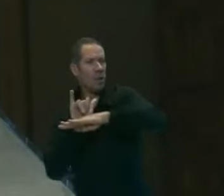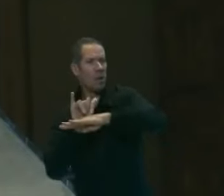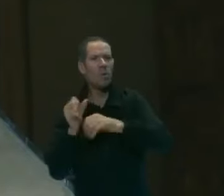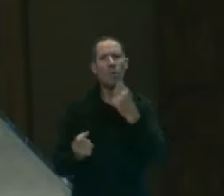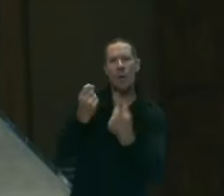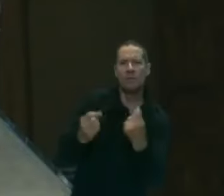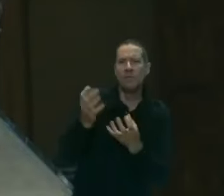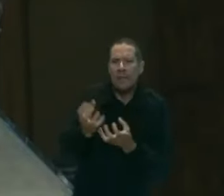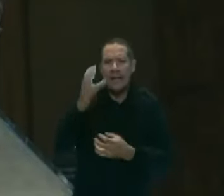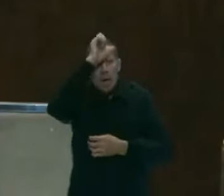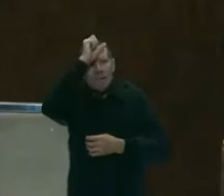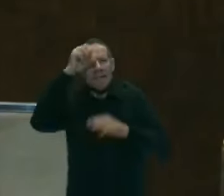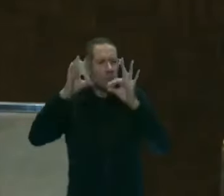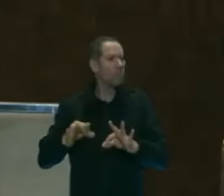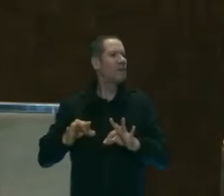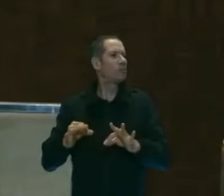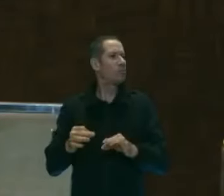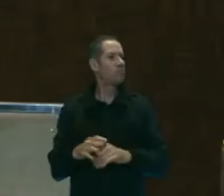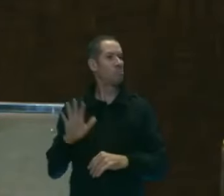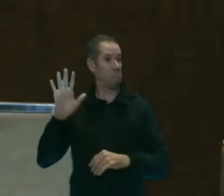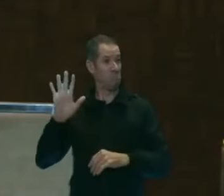isso?